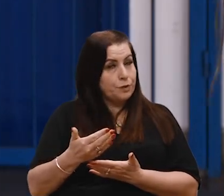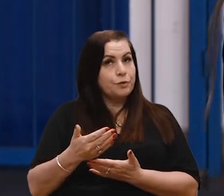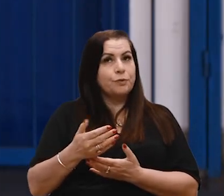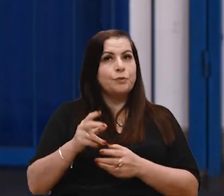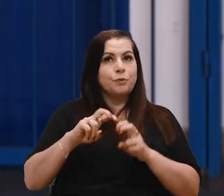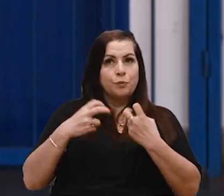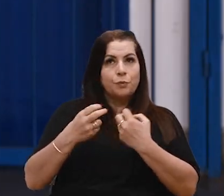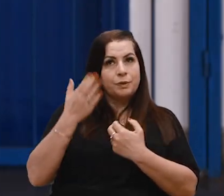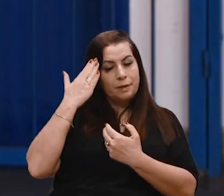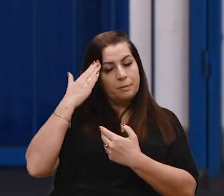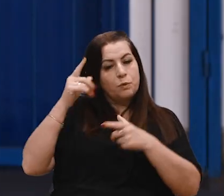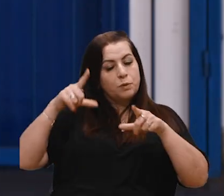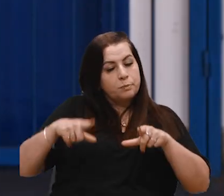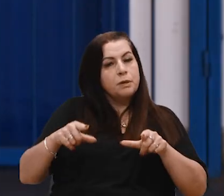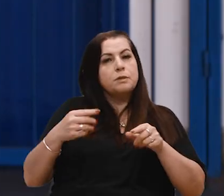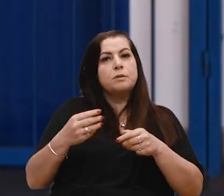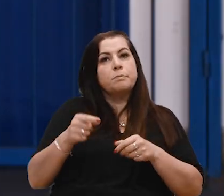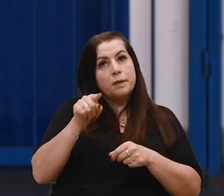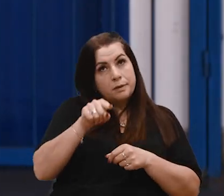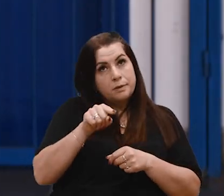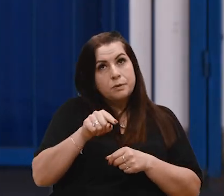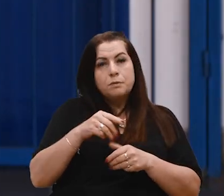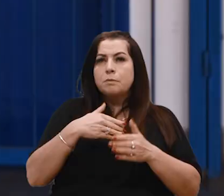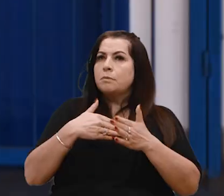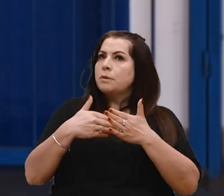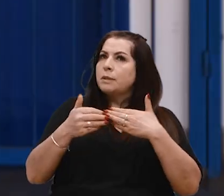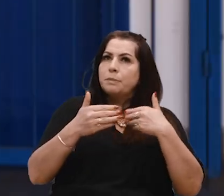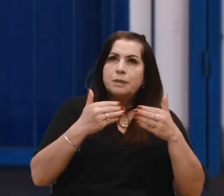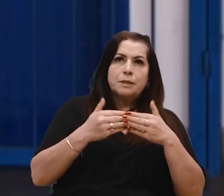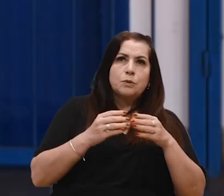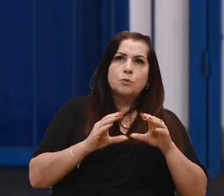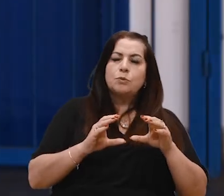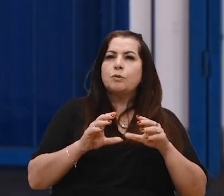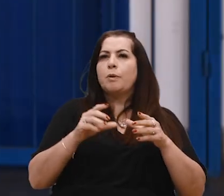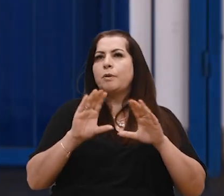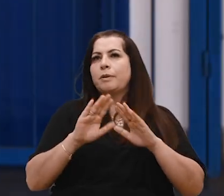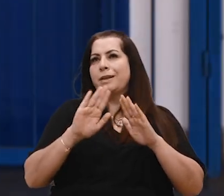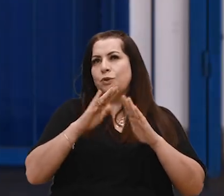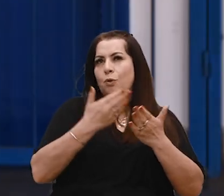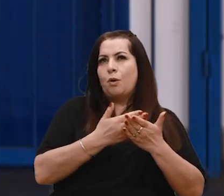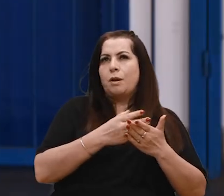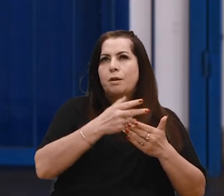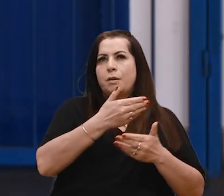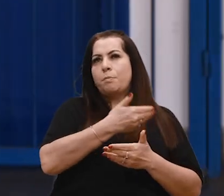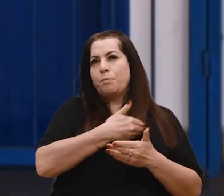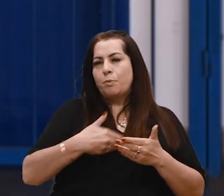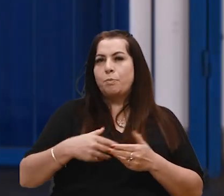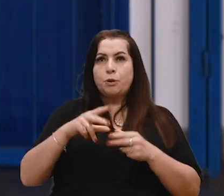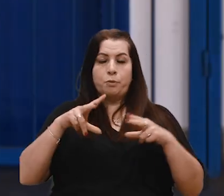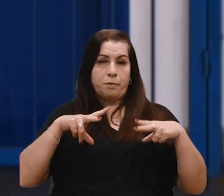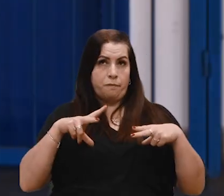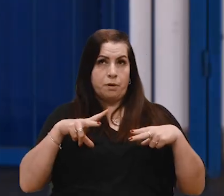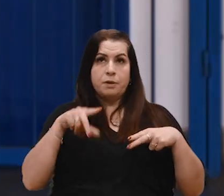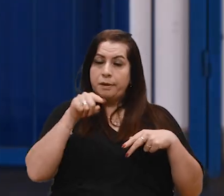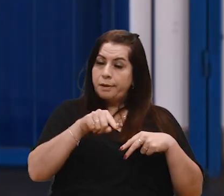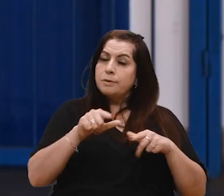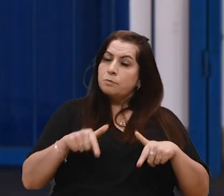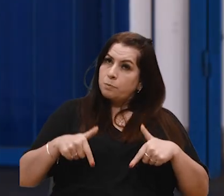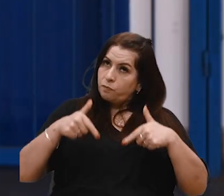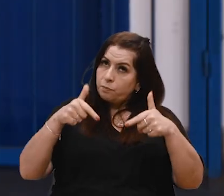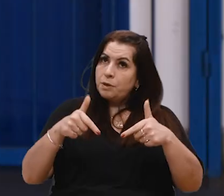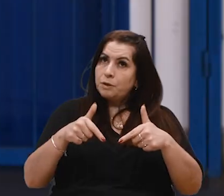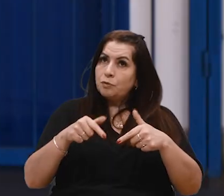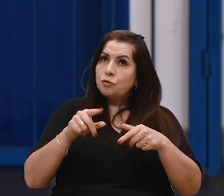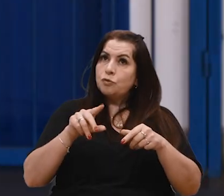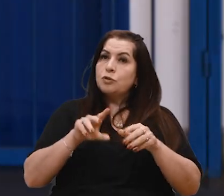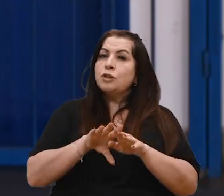fica o pedido, né? A Roda de Saberes também é um espaço para isso, assim, independente da rede pública, privada, que eu acho que essa também é